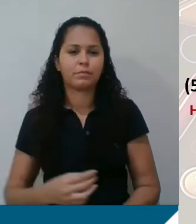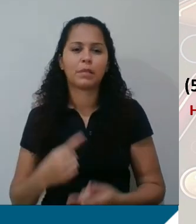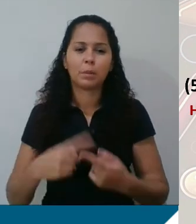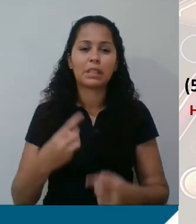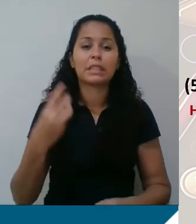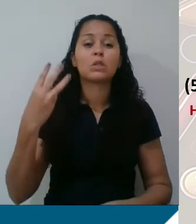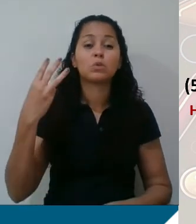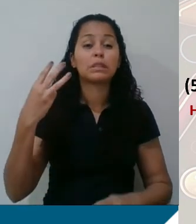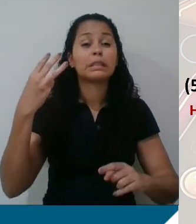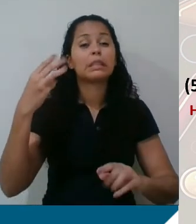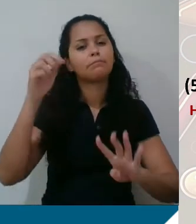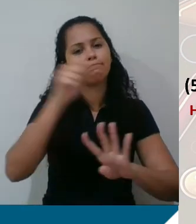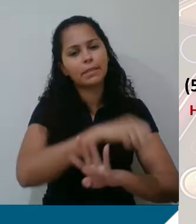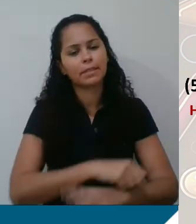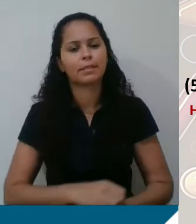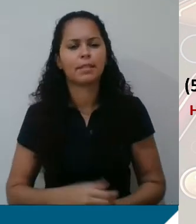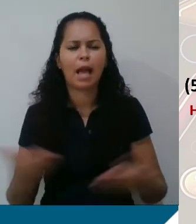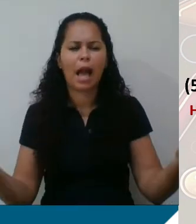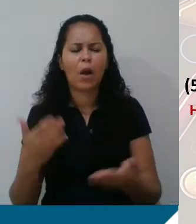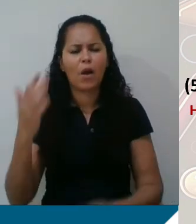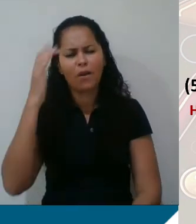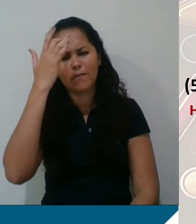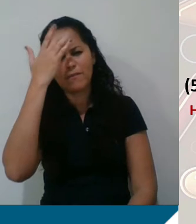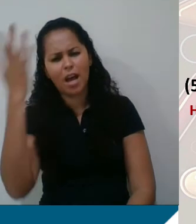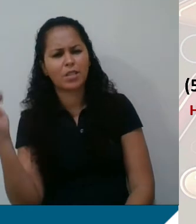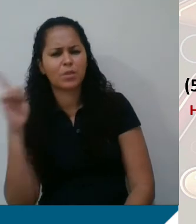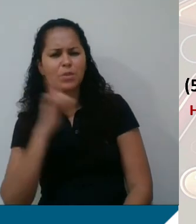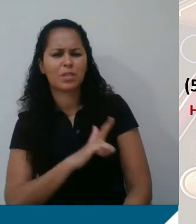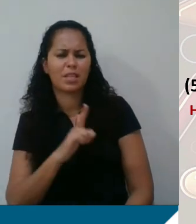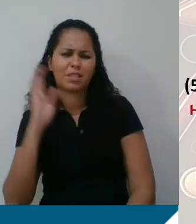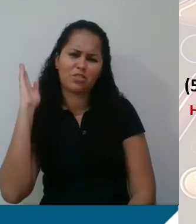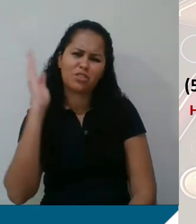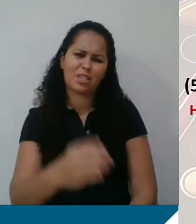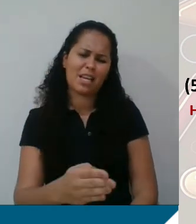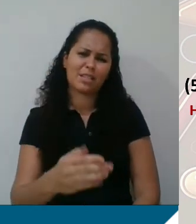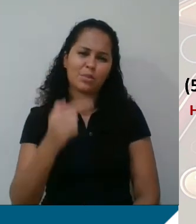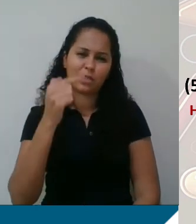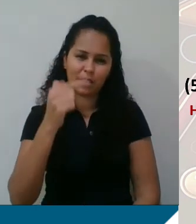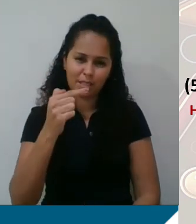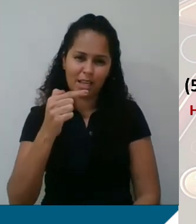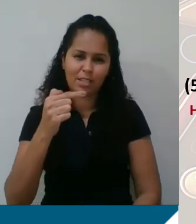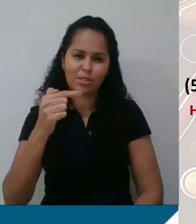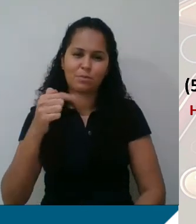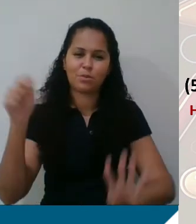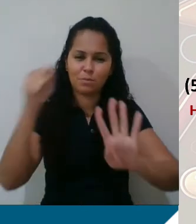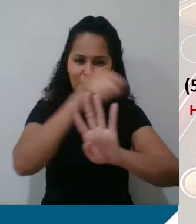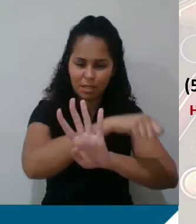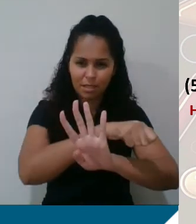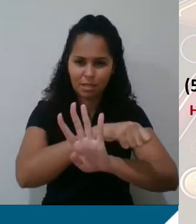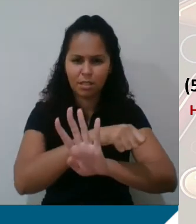meses. Então, acho que a gente agora consegue, de uma forma muito tranquila, né, continuar e pular direto para o 7º mês. Ou